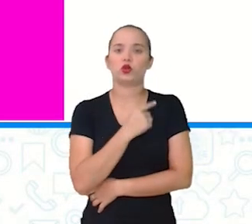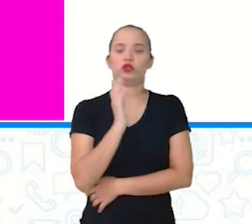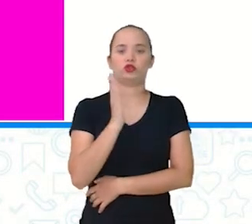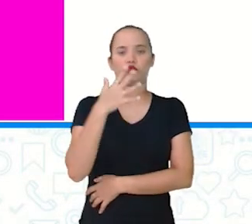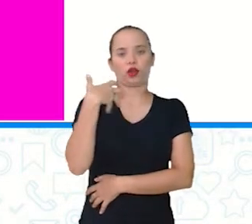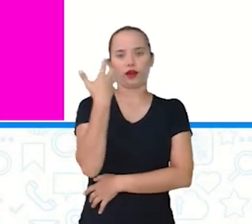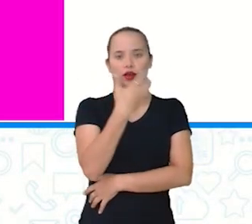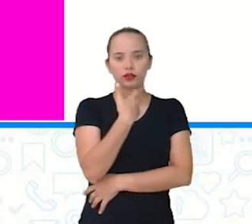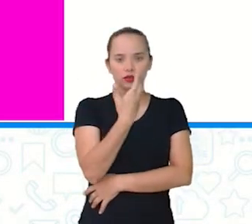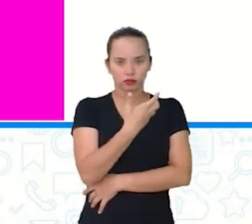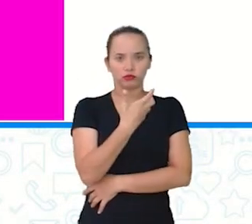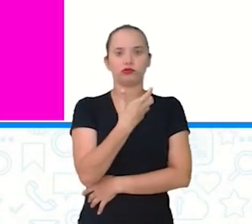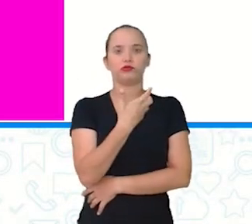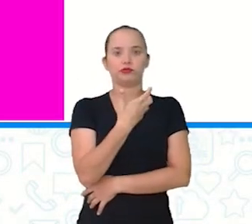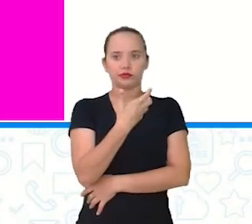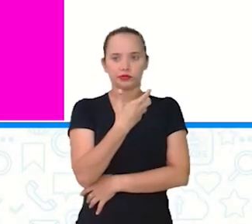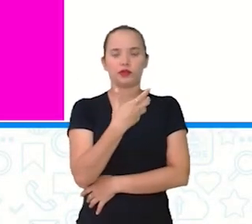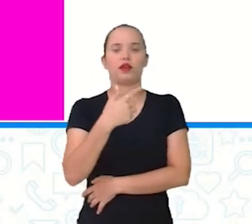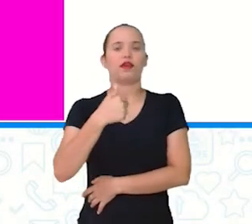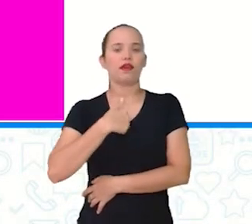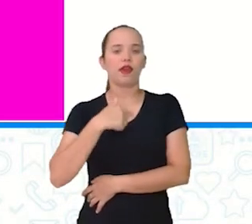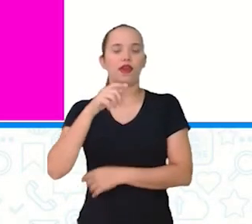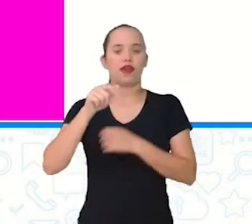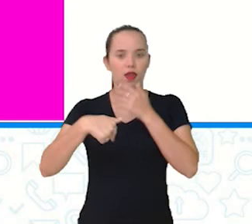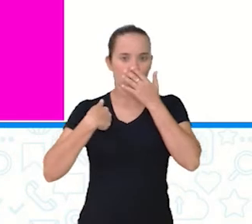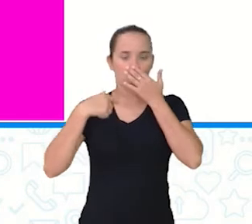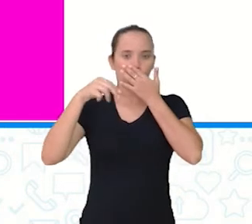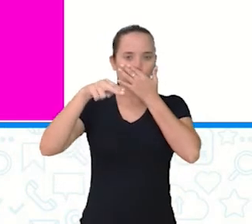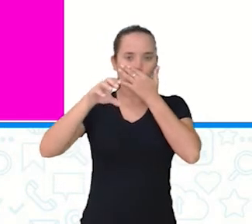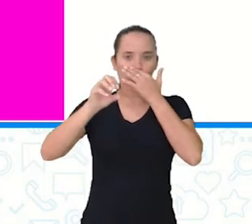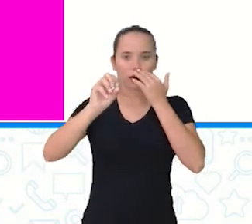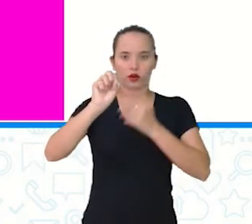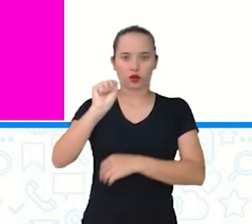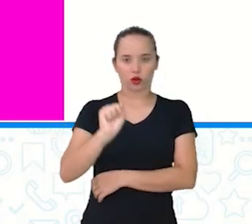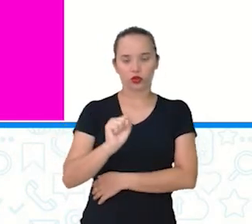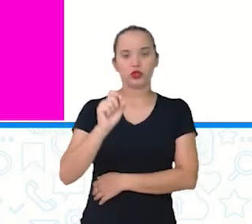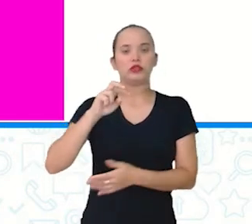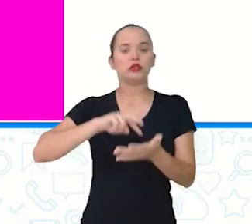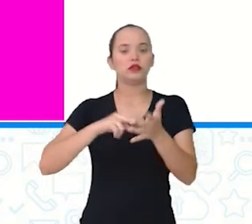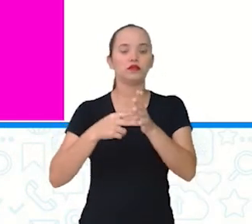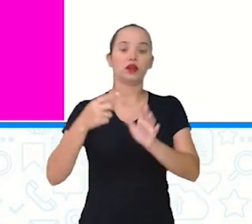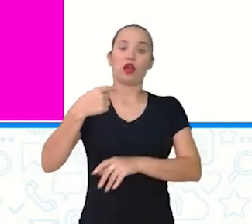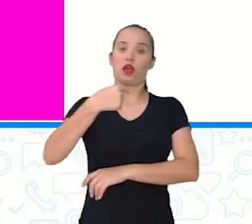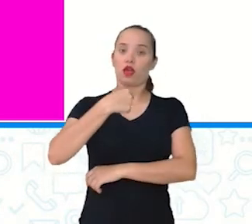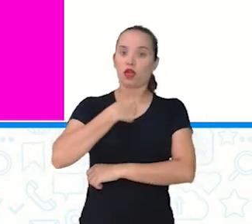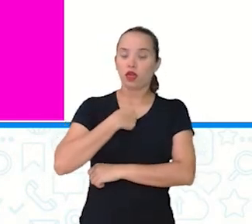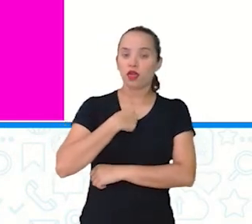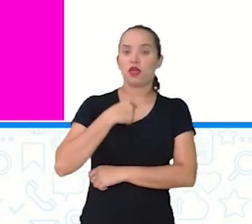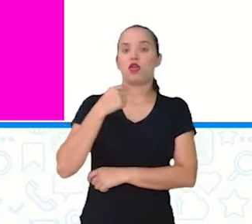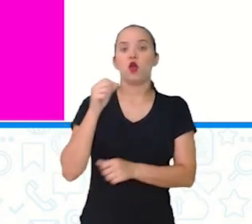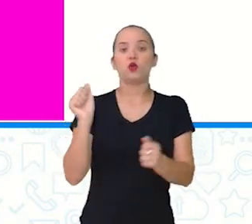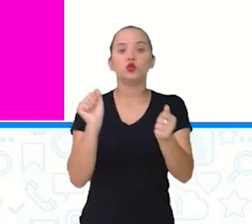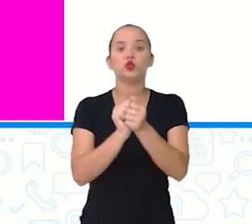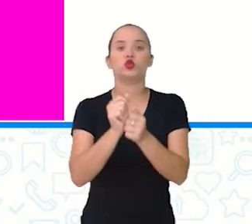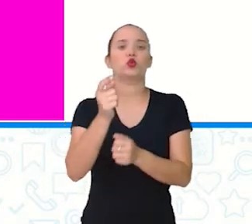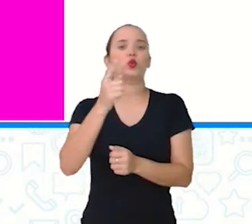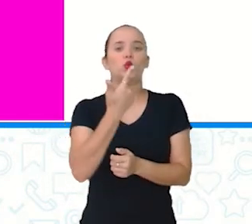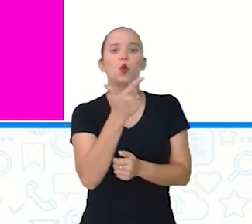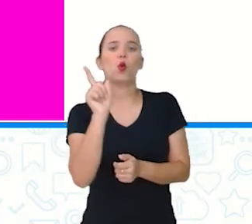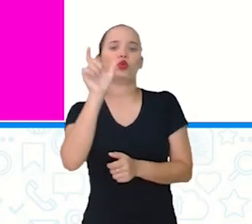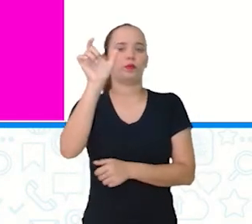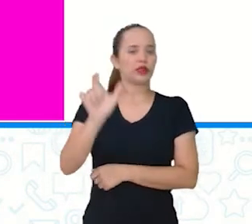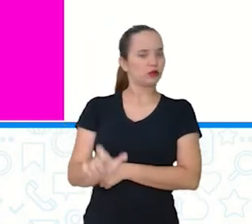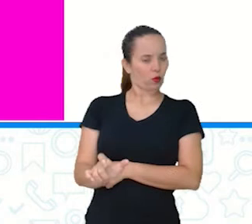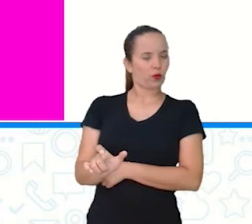é o plural do pronome eu. Eu indica apenas uma pessoa. Nós quer dizer que estou eu e mais